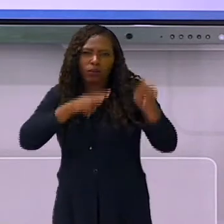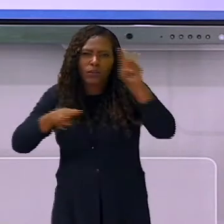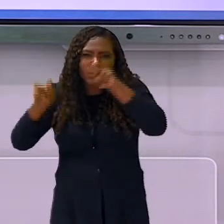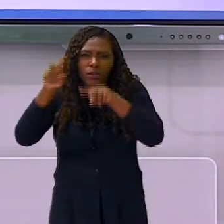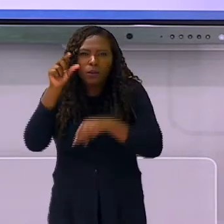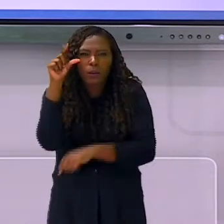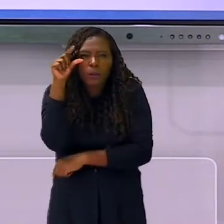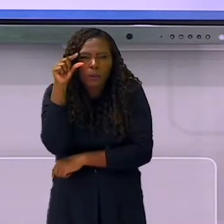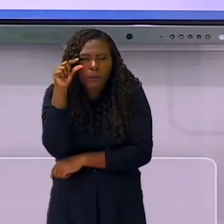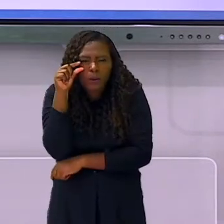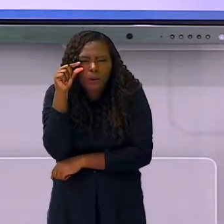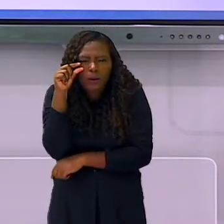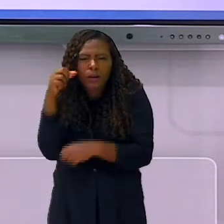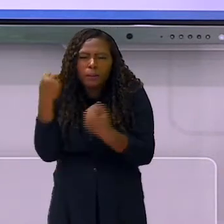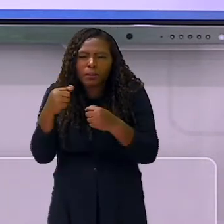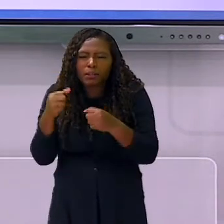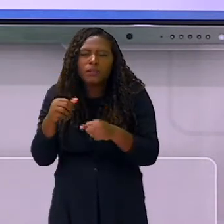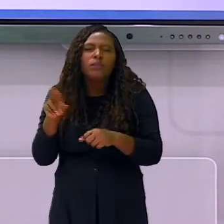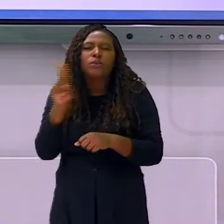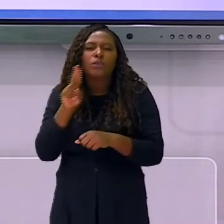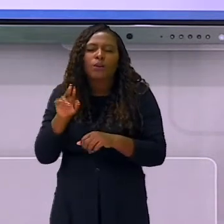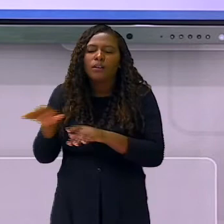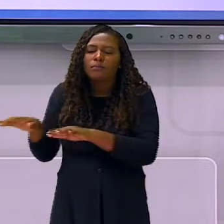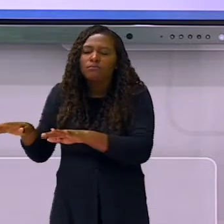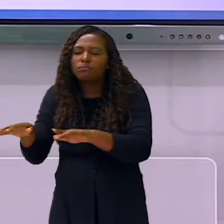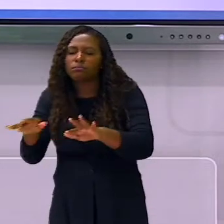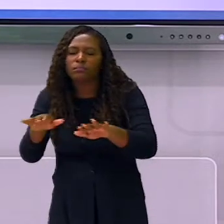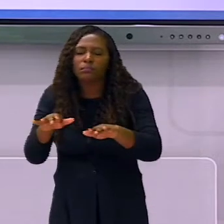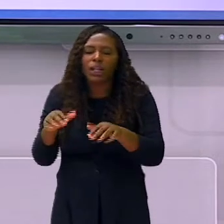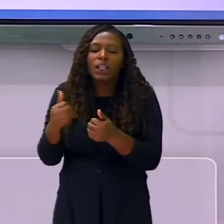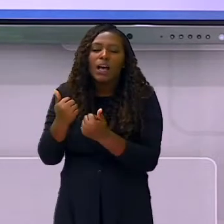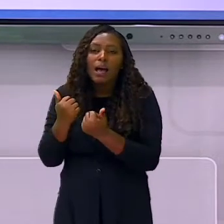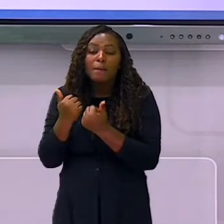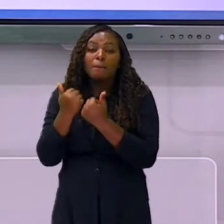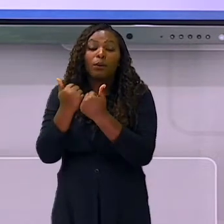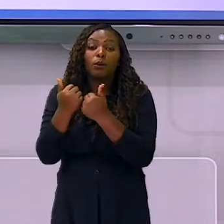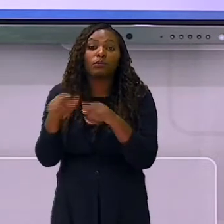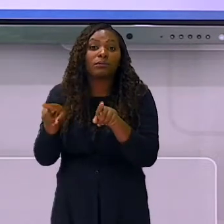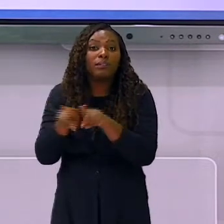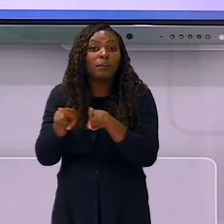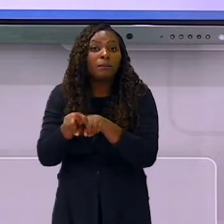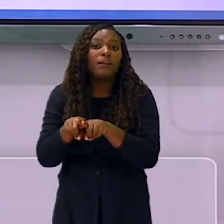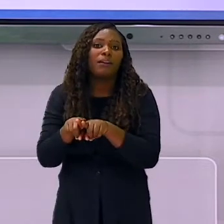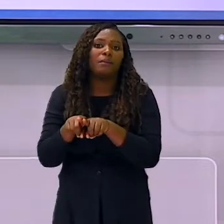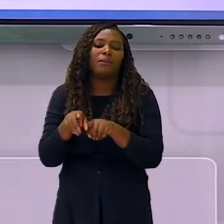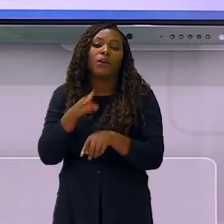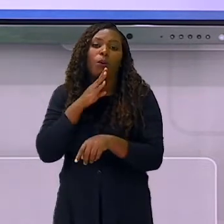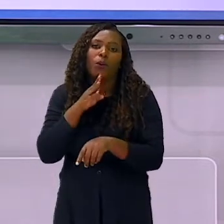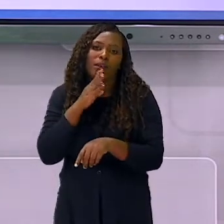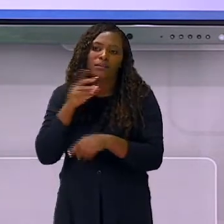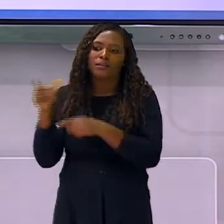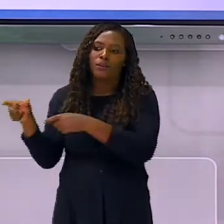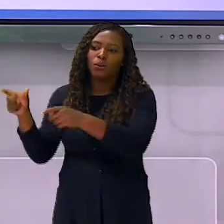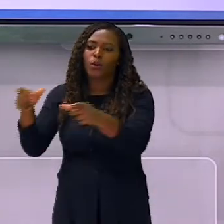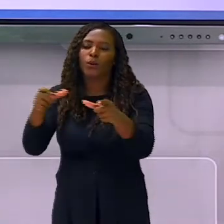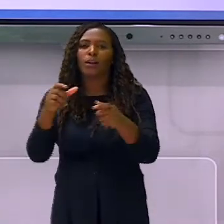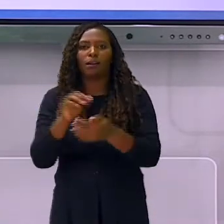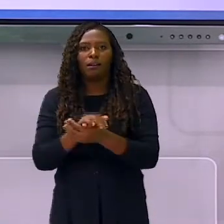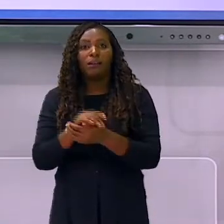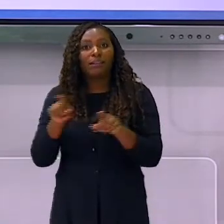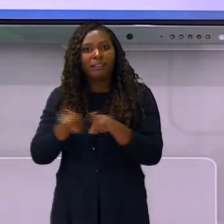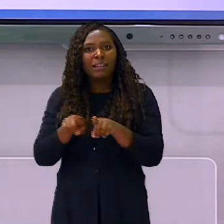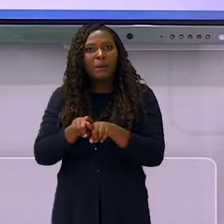o reconhecimento do espaço. Para a pessoa cega, a bengala mostra tudo e todos a um